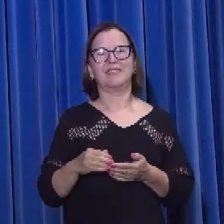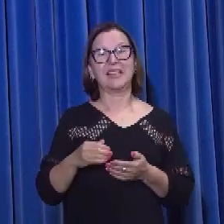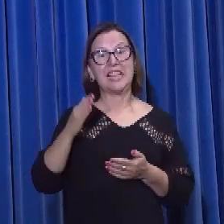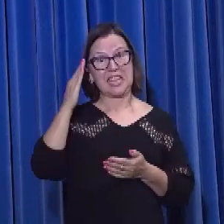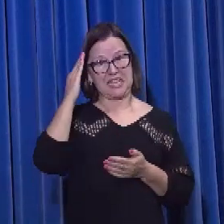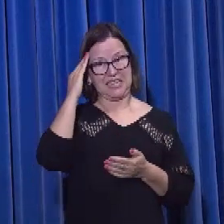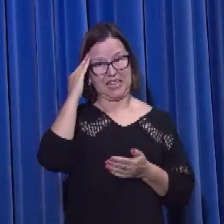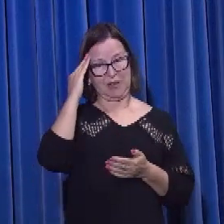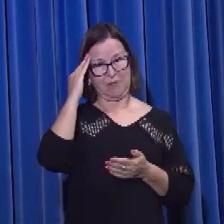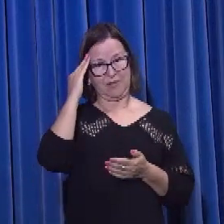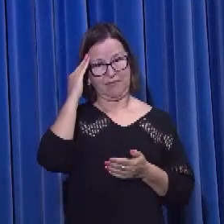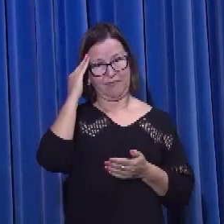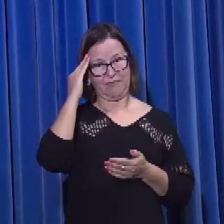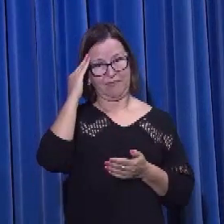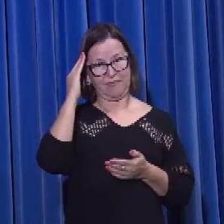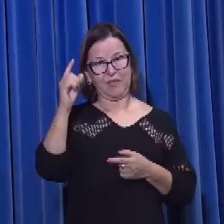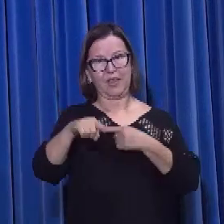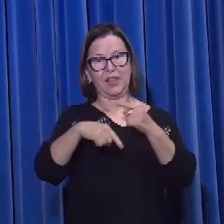e sabendo, ele creia.